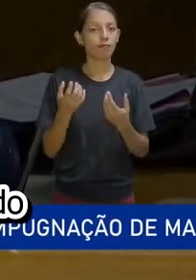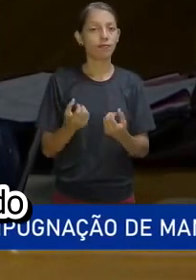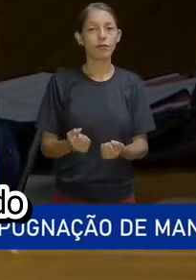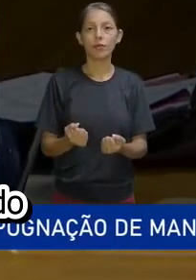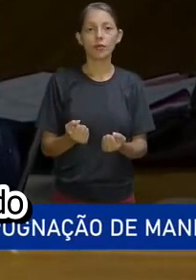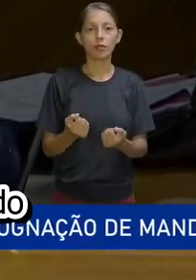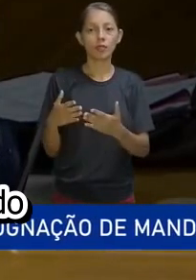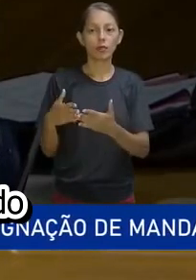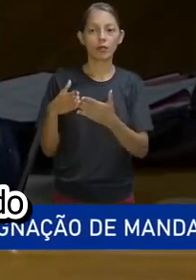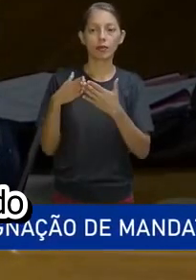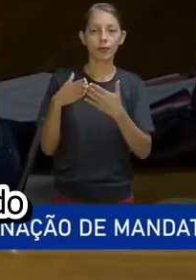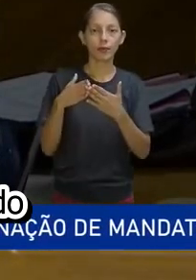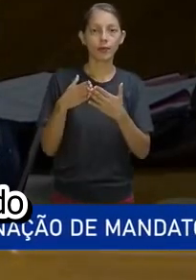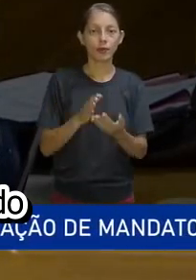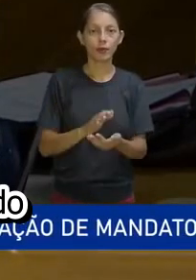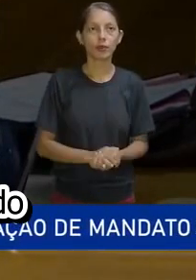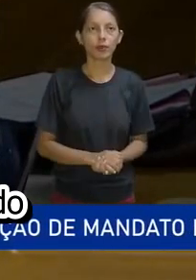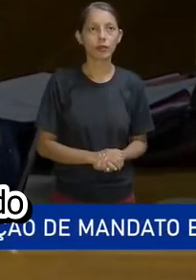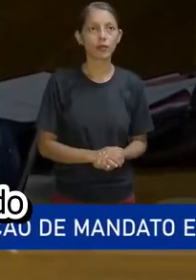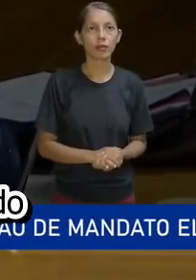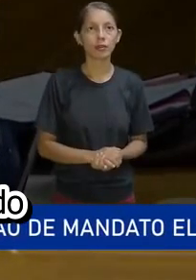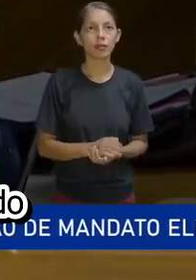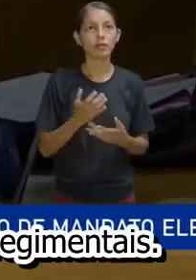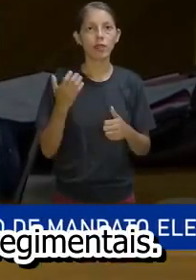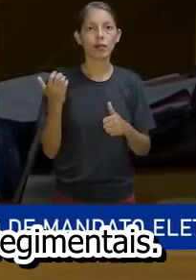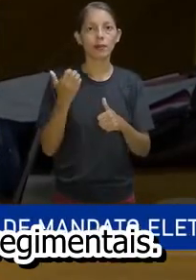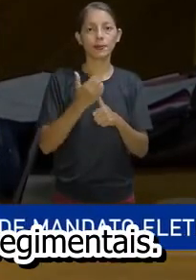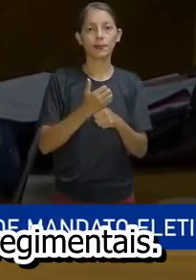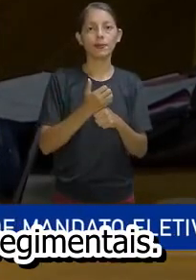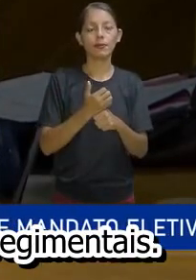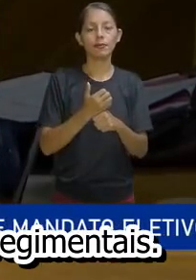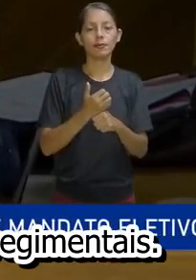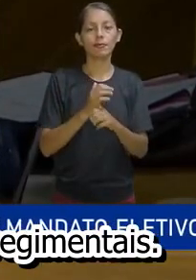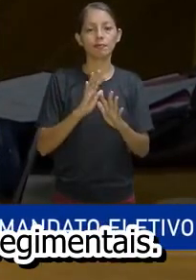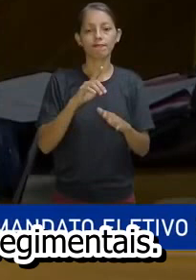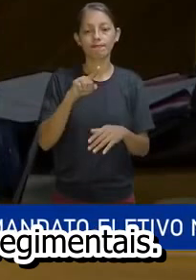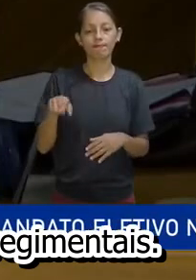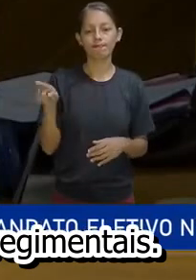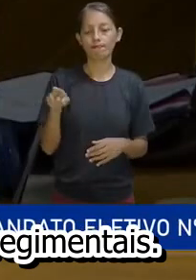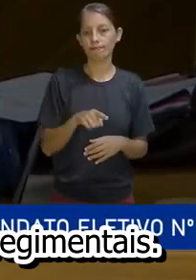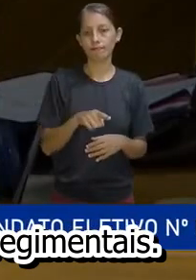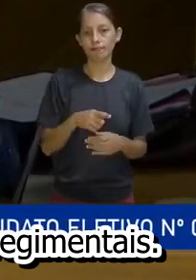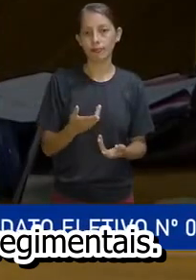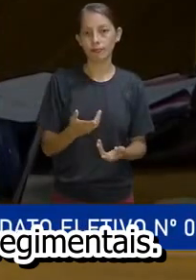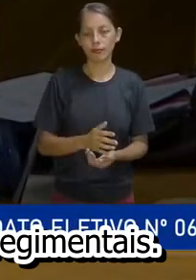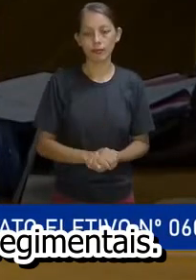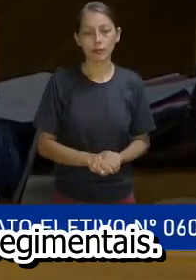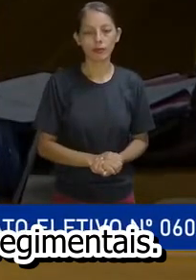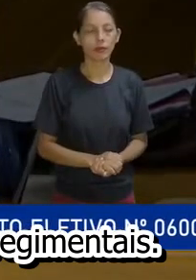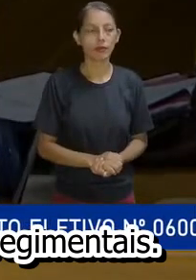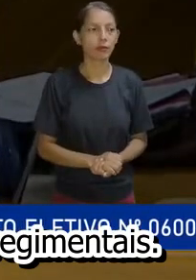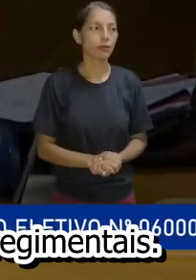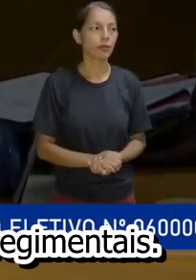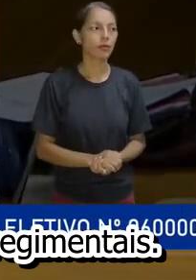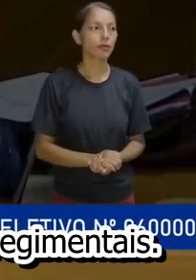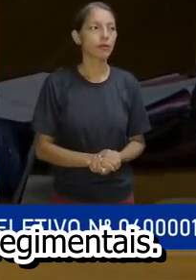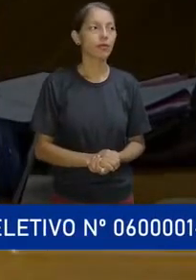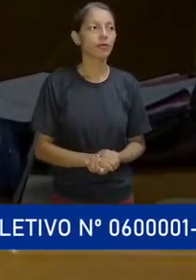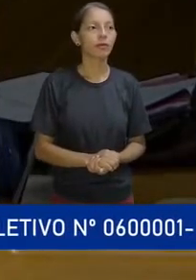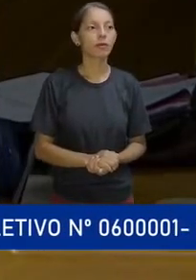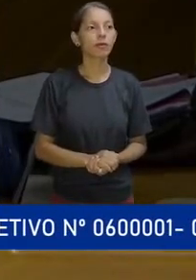de Fábio Moreira quanto ao direito à posse ao mandato eletivo e pela rejeição de ambos os agravos